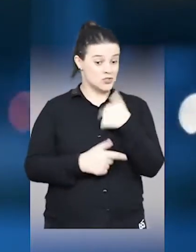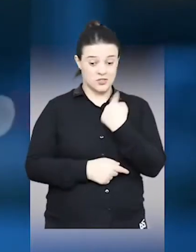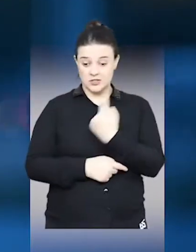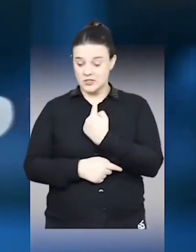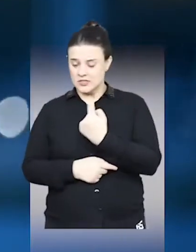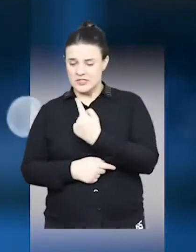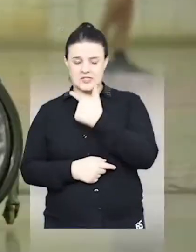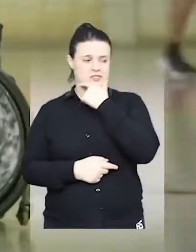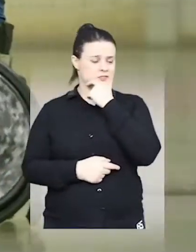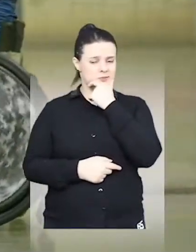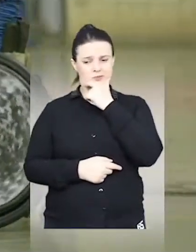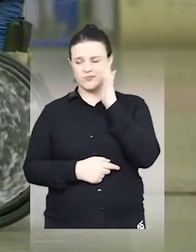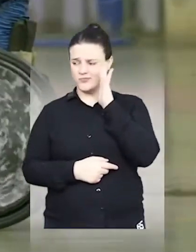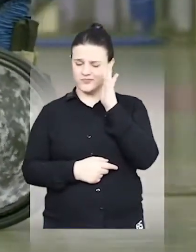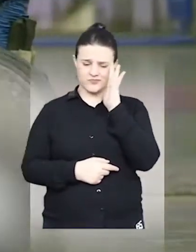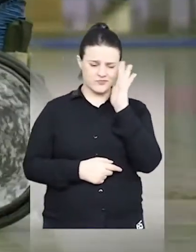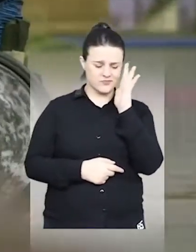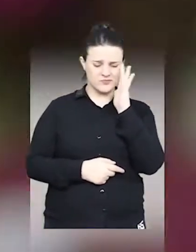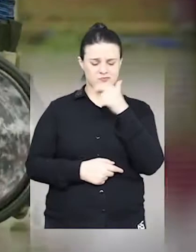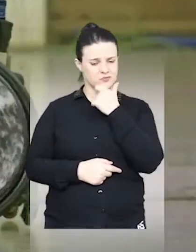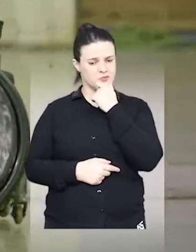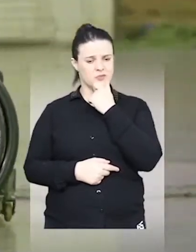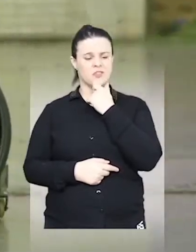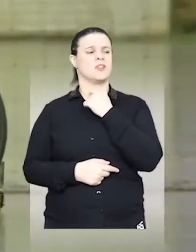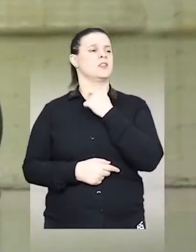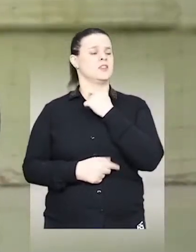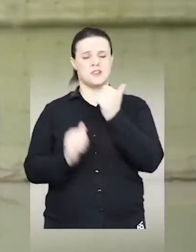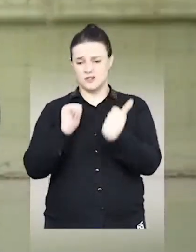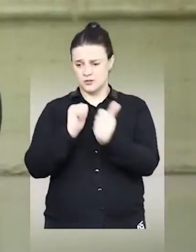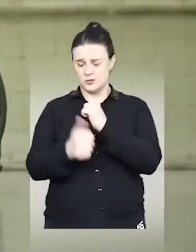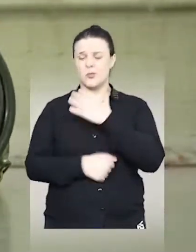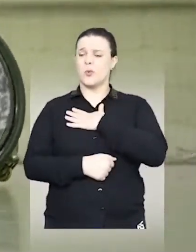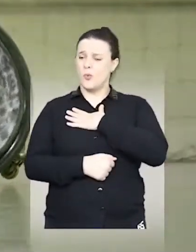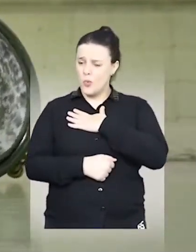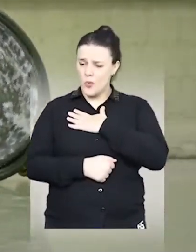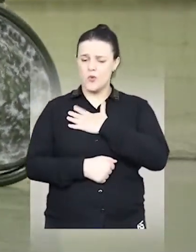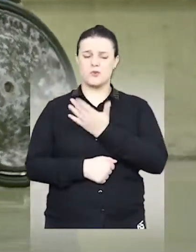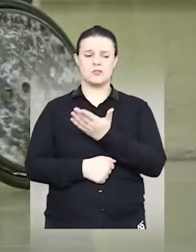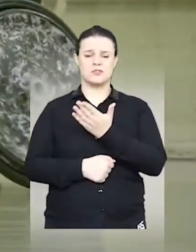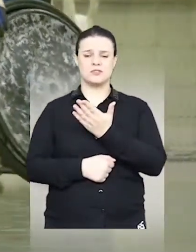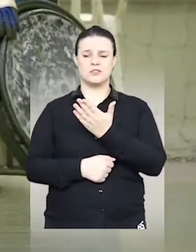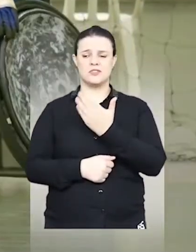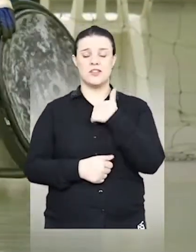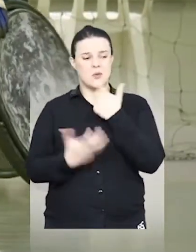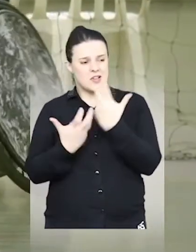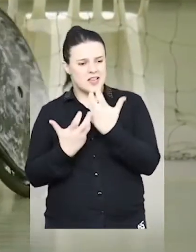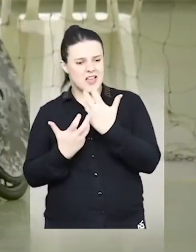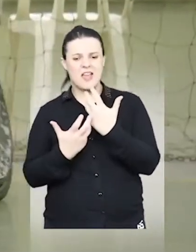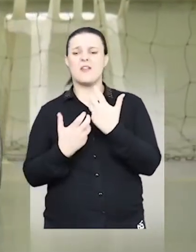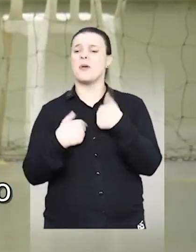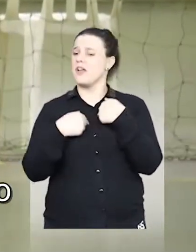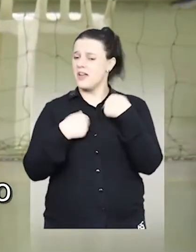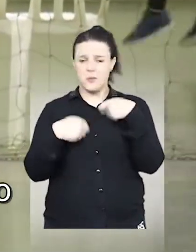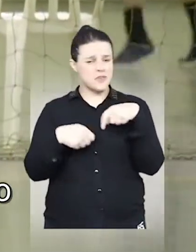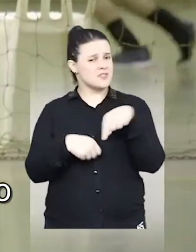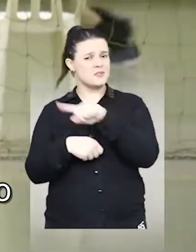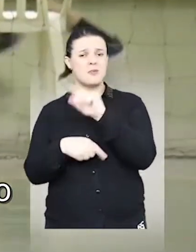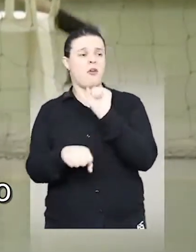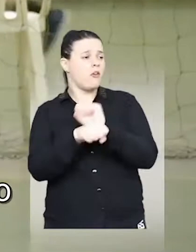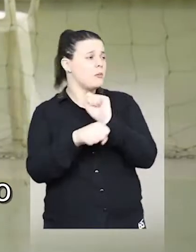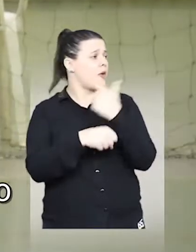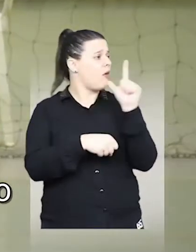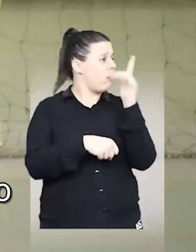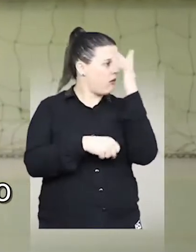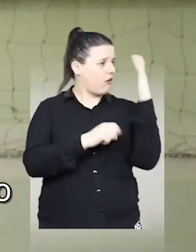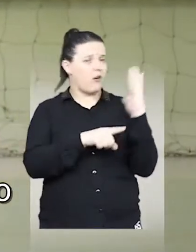ninguém para me trazer, aí eu pensei, eu disse, se é um esporte que eu gosto, se é uma coisa que eu quero, eu mesmo tenho que ir